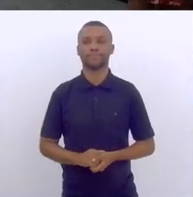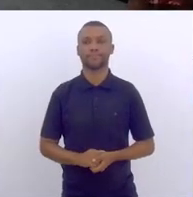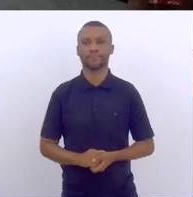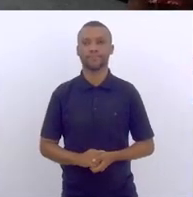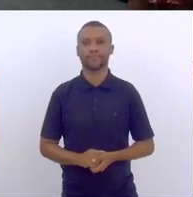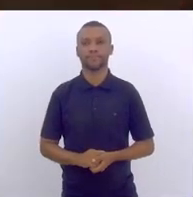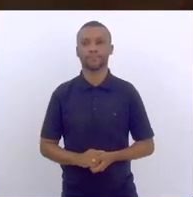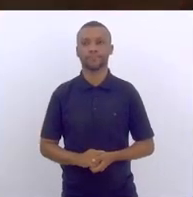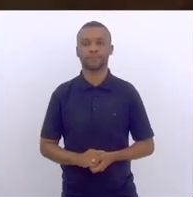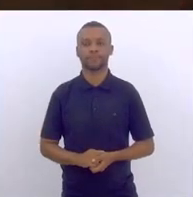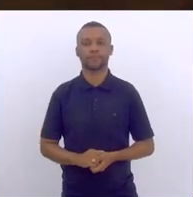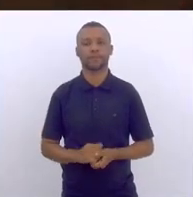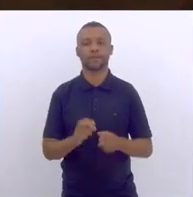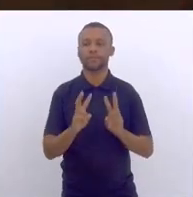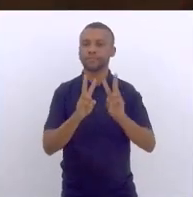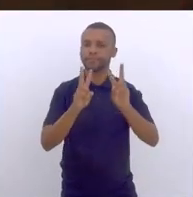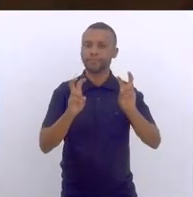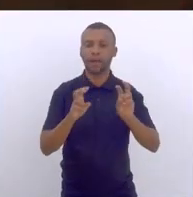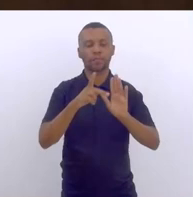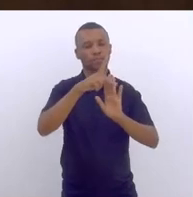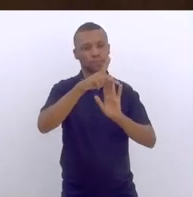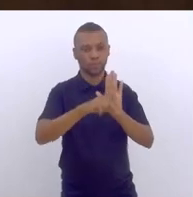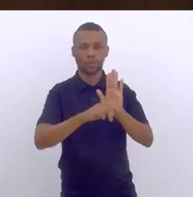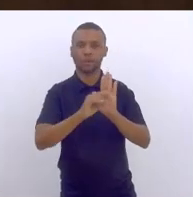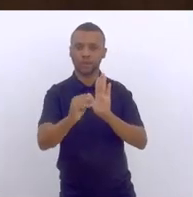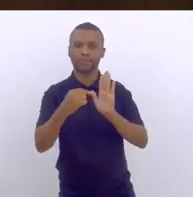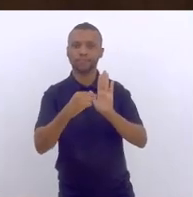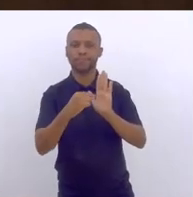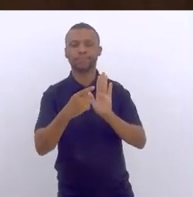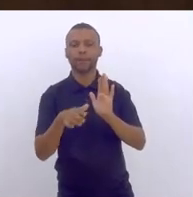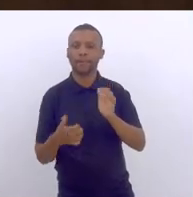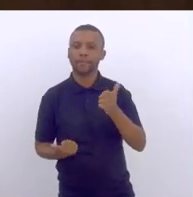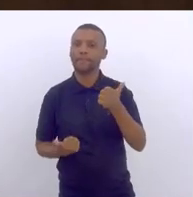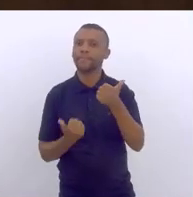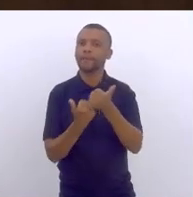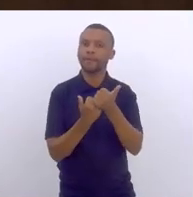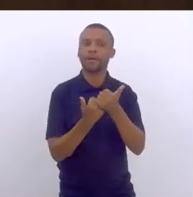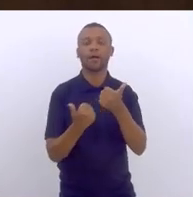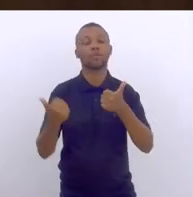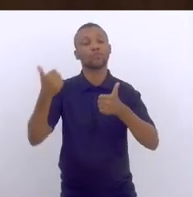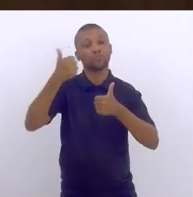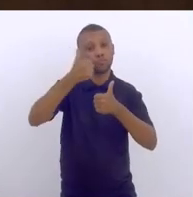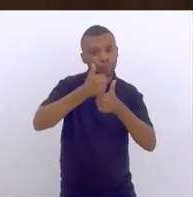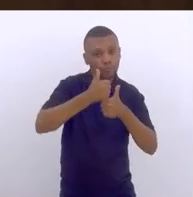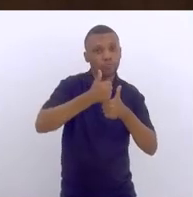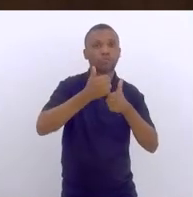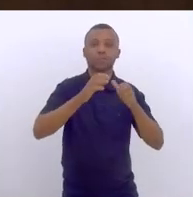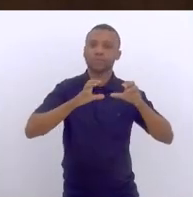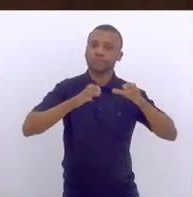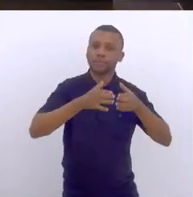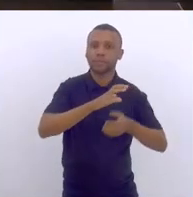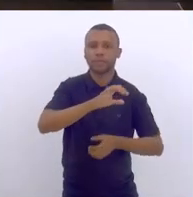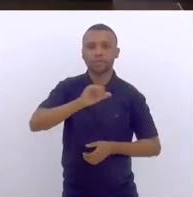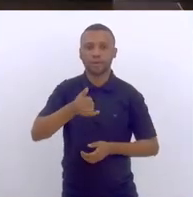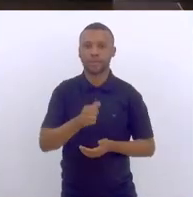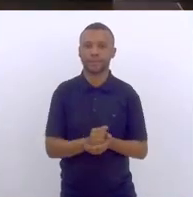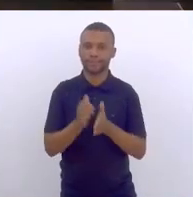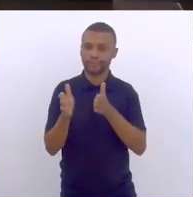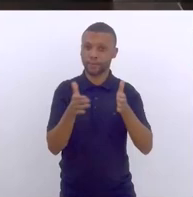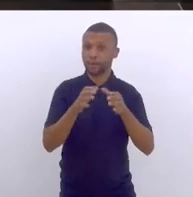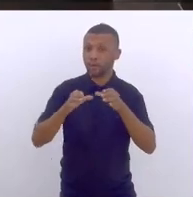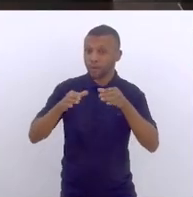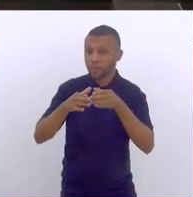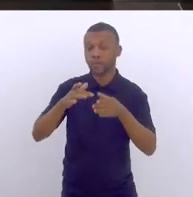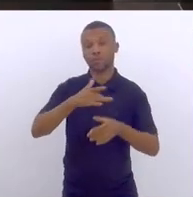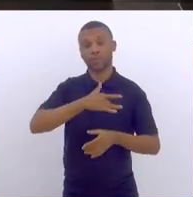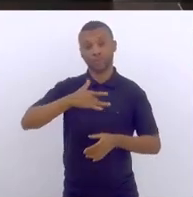Especial pela comissão. No mérito, senhor presidente, favorável ao substitutivo da Comissão de Constituição e Justiça. Pela Comissão de Saúde, deputada